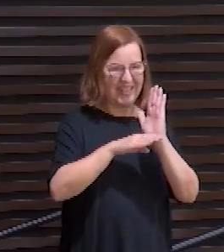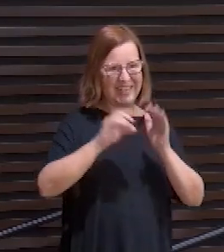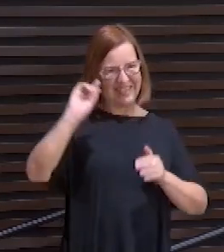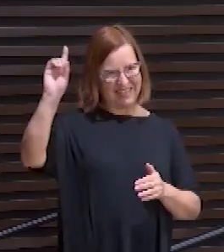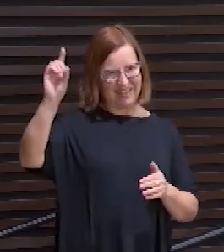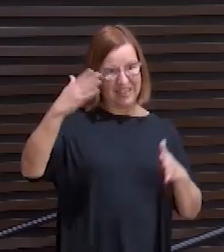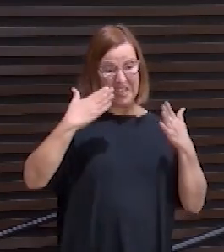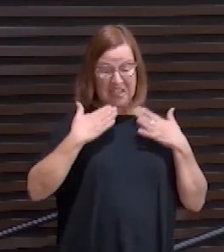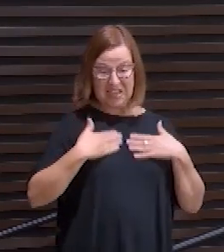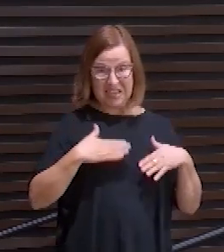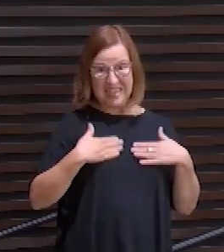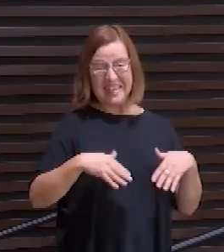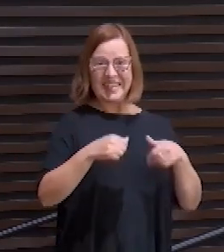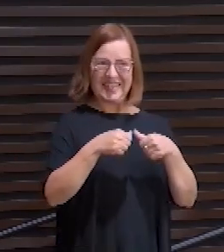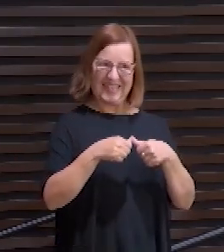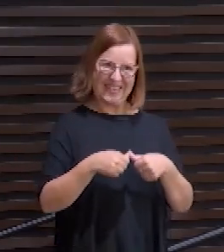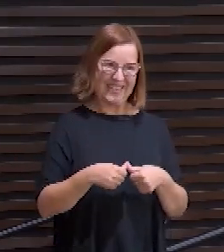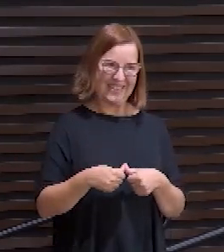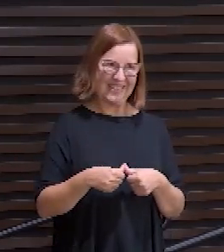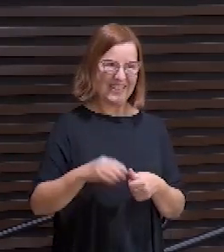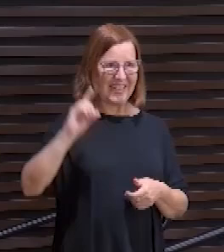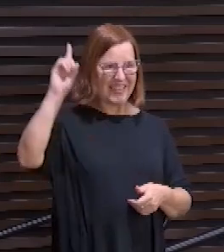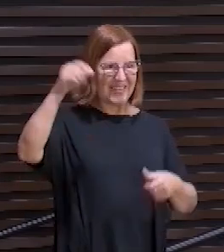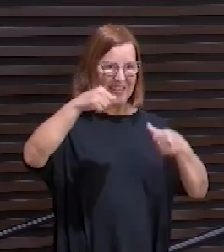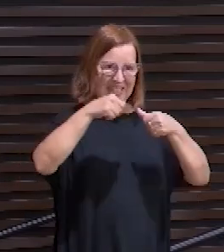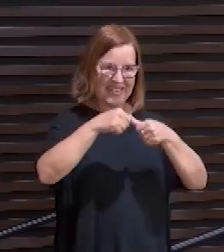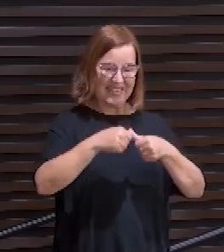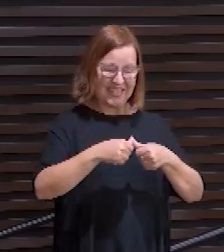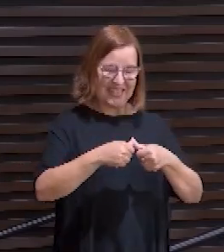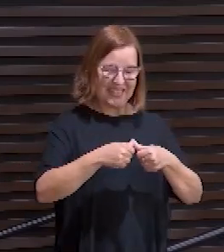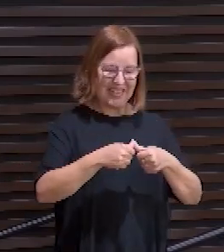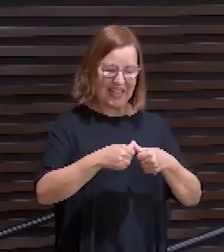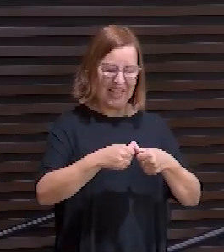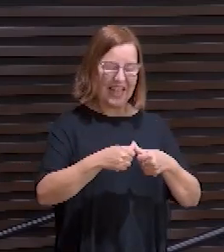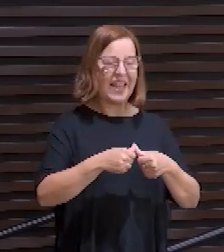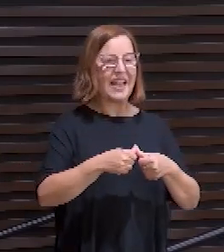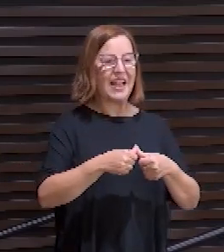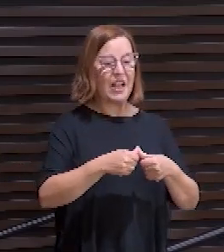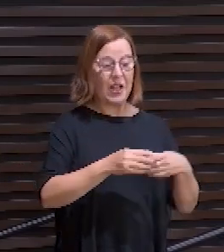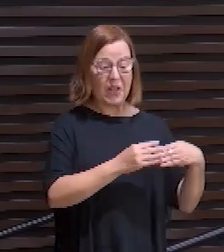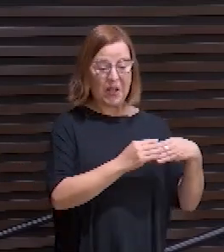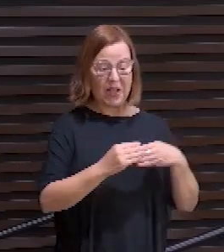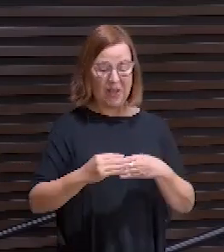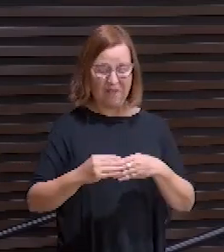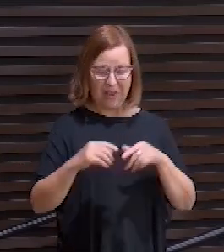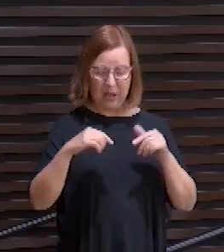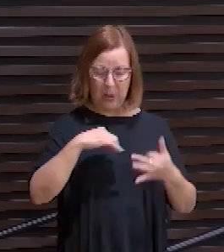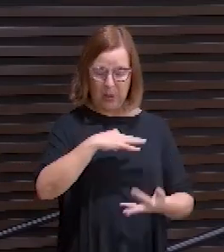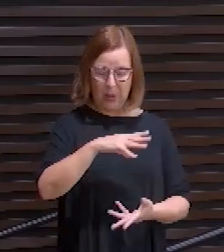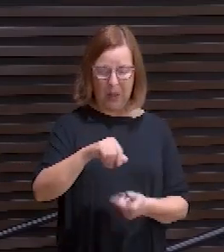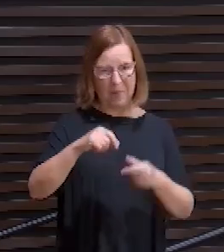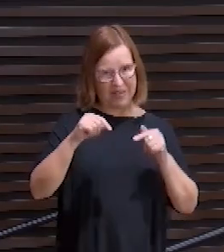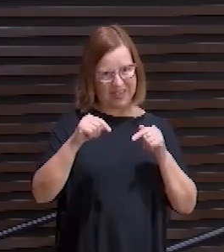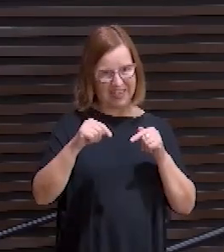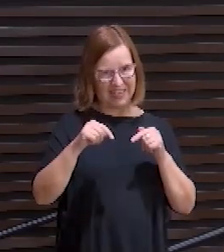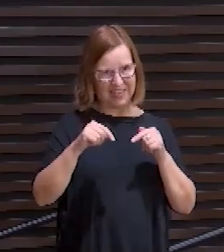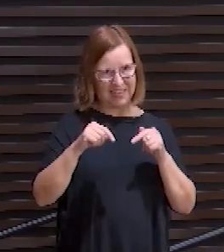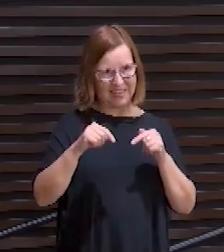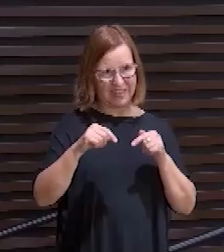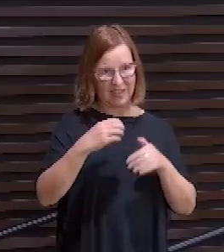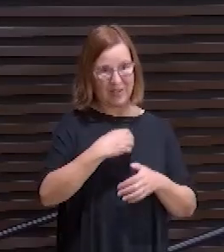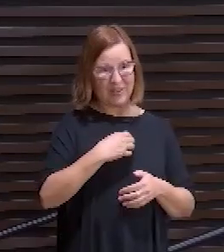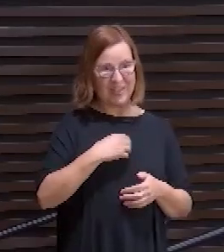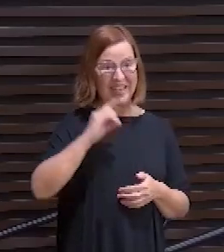Descanse nisso. Deus está governando este mundo aqui, do jeito que Ele